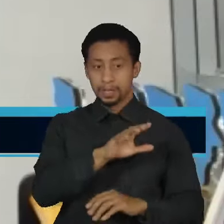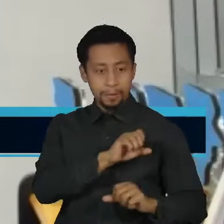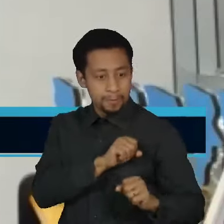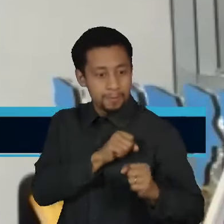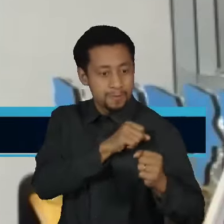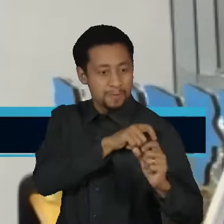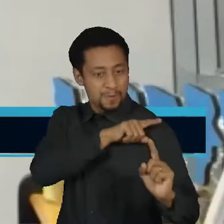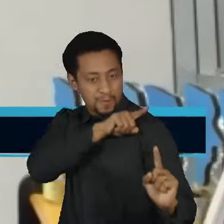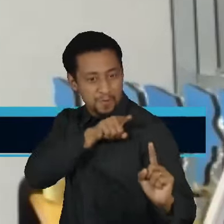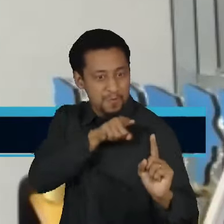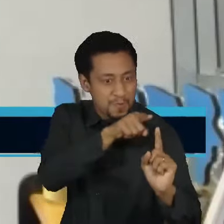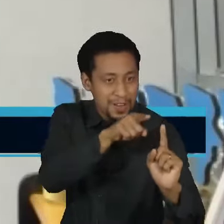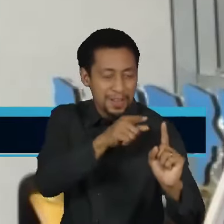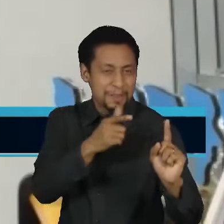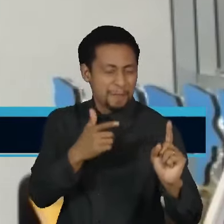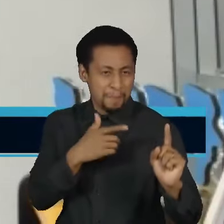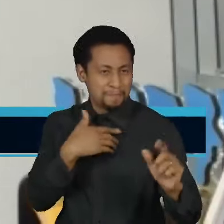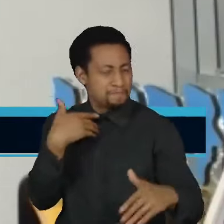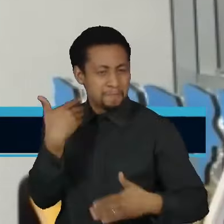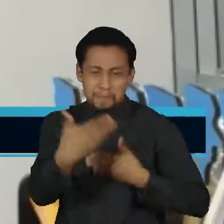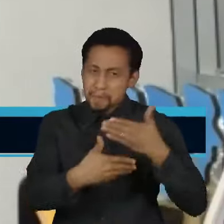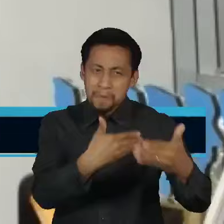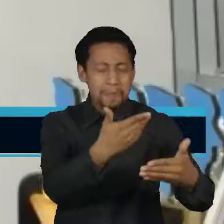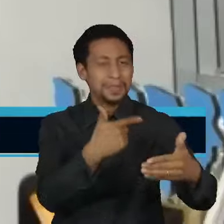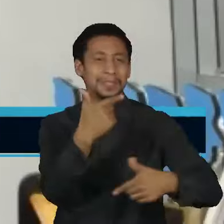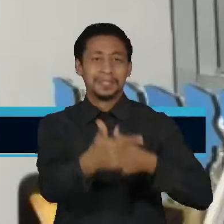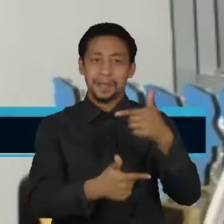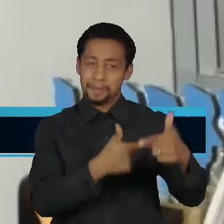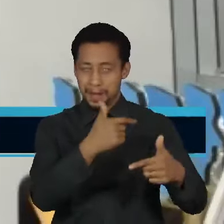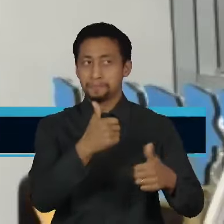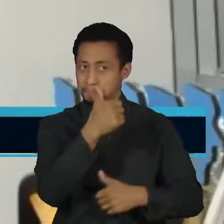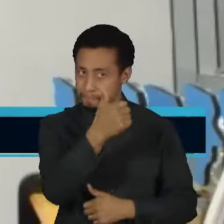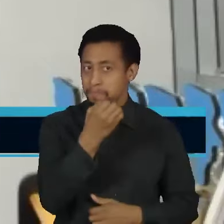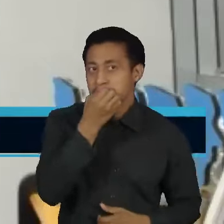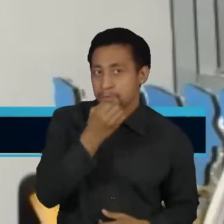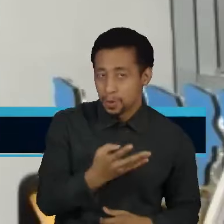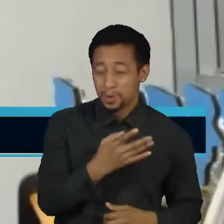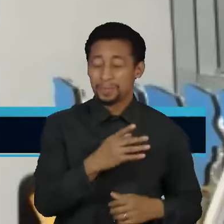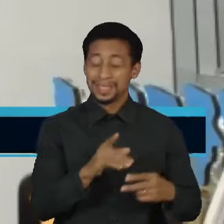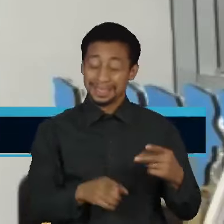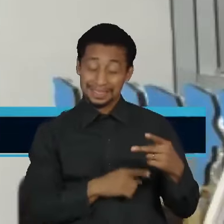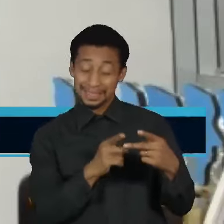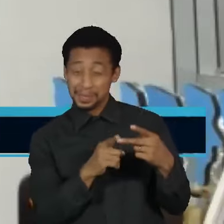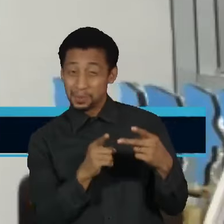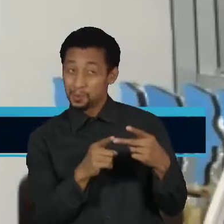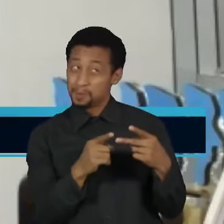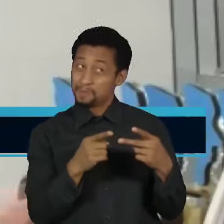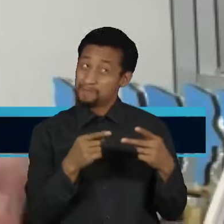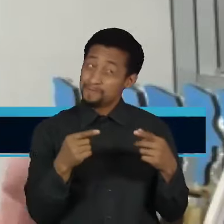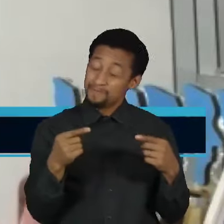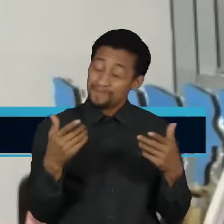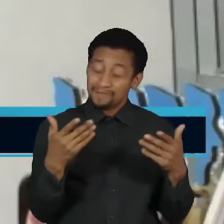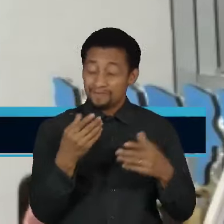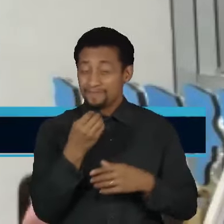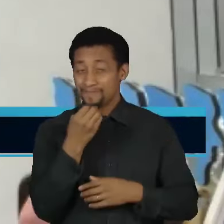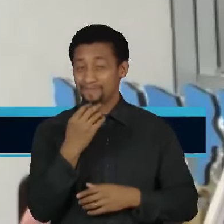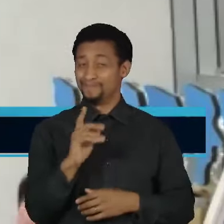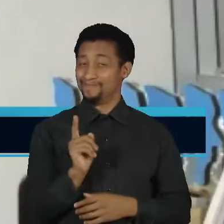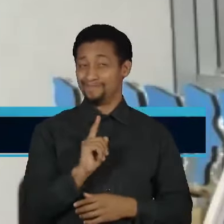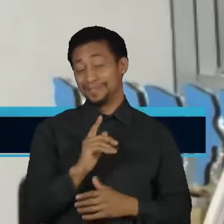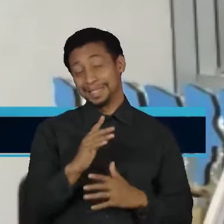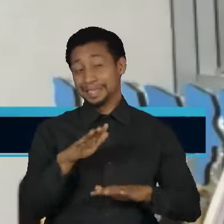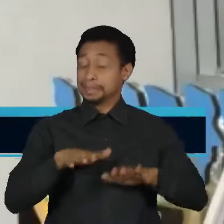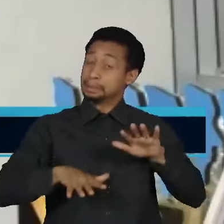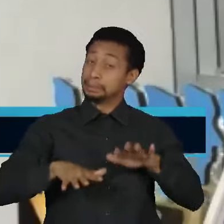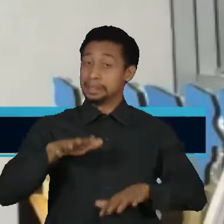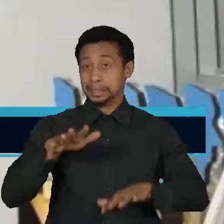com performance. Segundo ponto, e talvez aí seja uma desvantagem, que também é relativo,